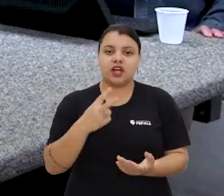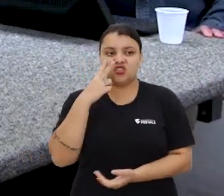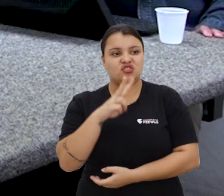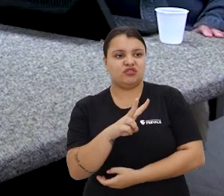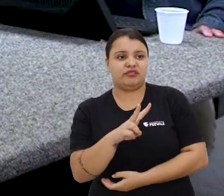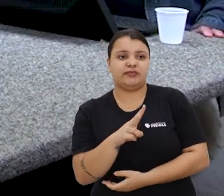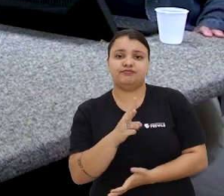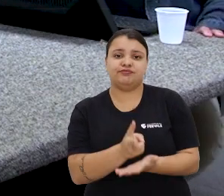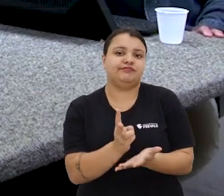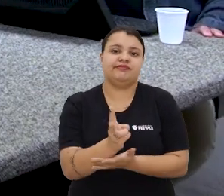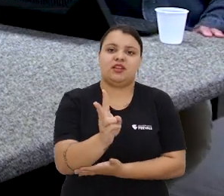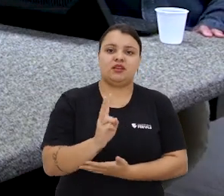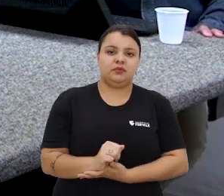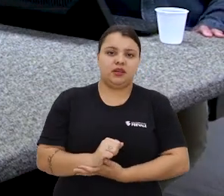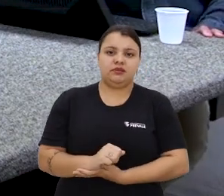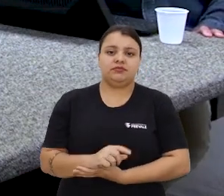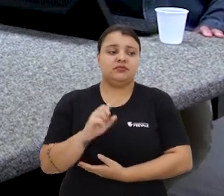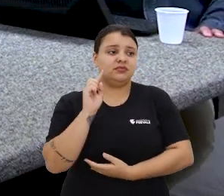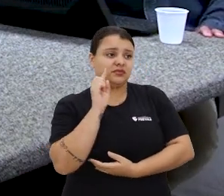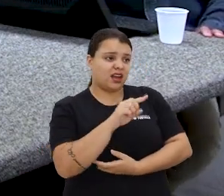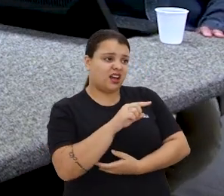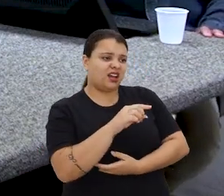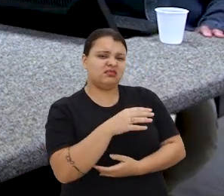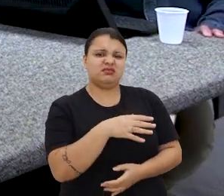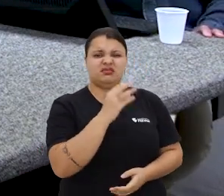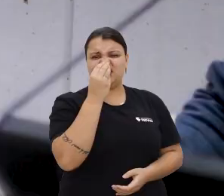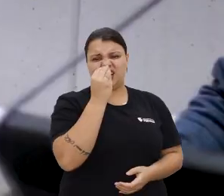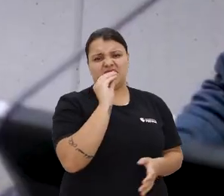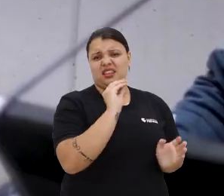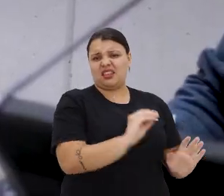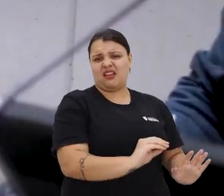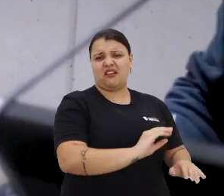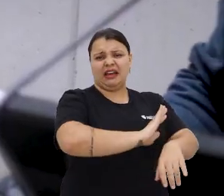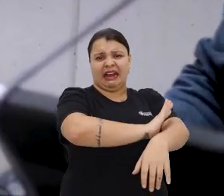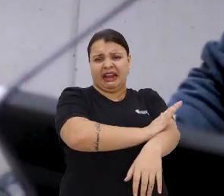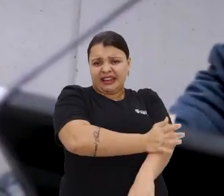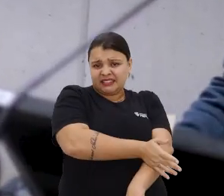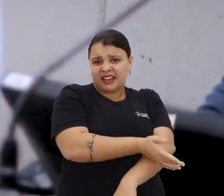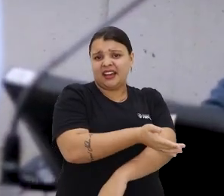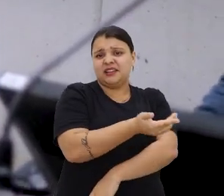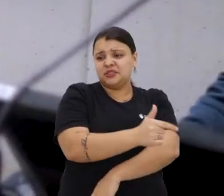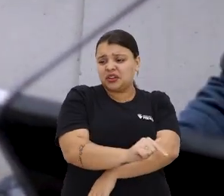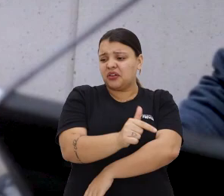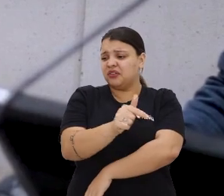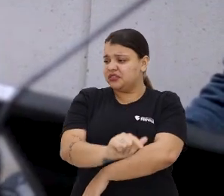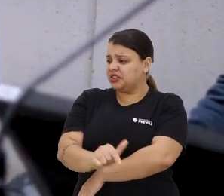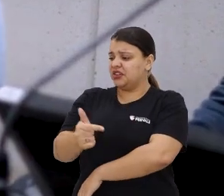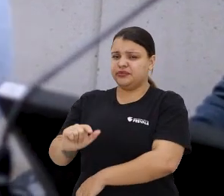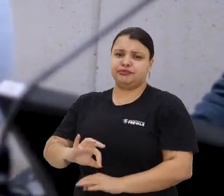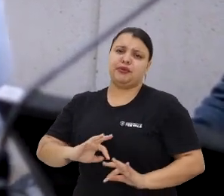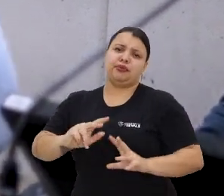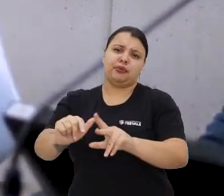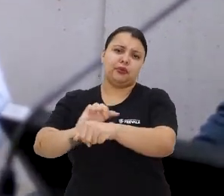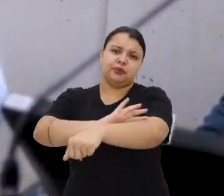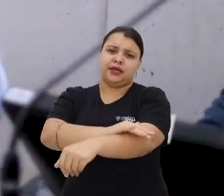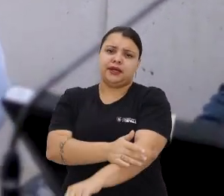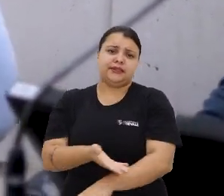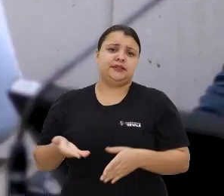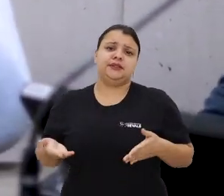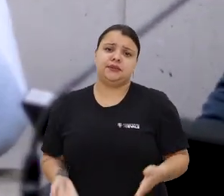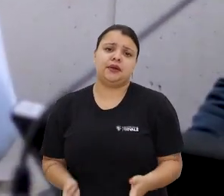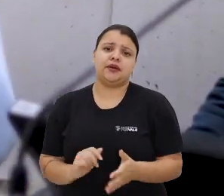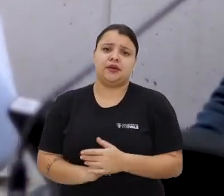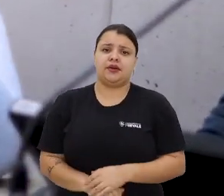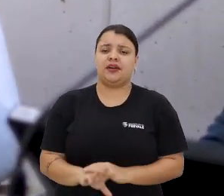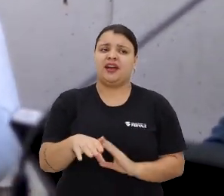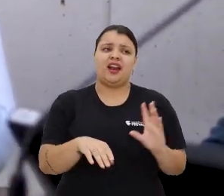né? Isso acontecendo. Ai, que coisa pouca. Fazendo, ai, racismo. Ai, agora tudo é racismo agora, né? Tudo é